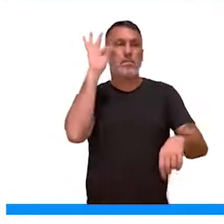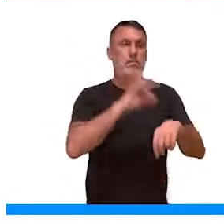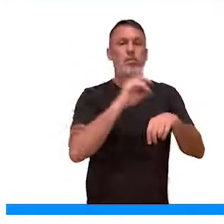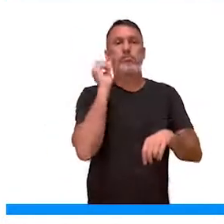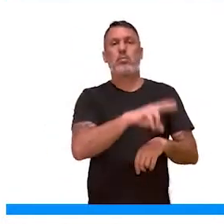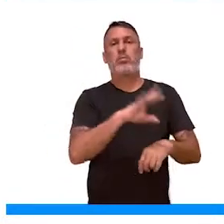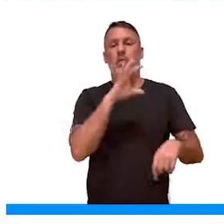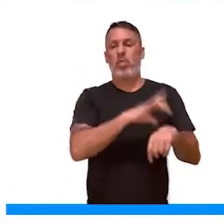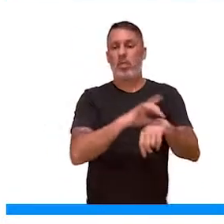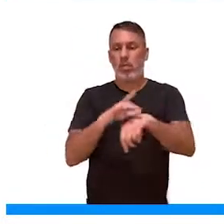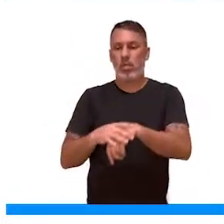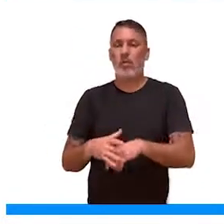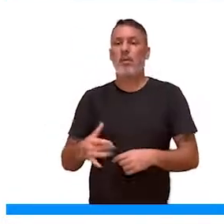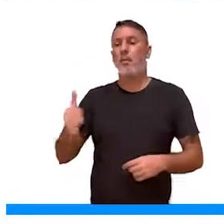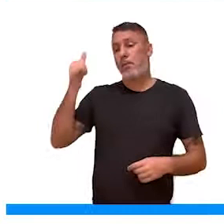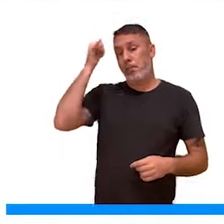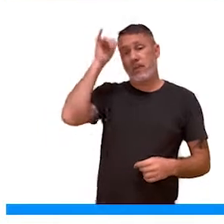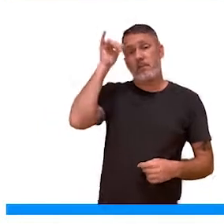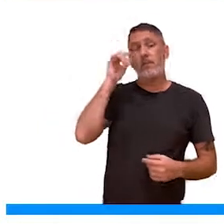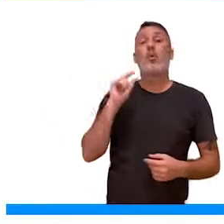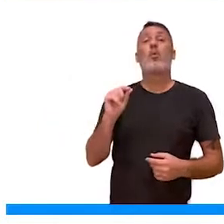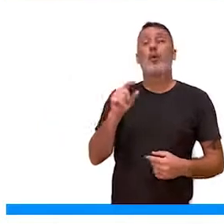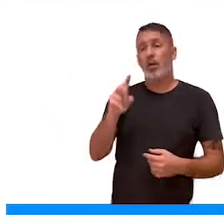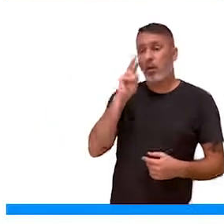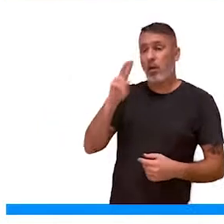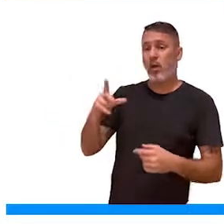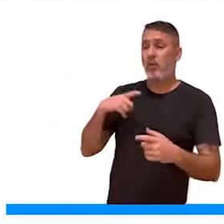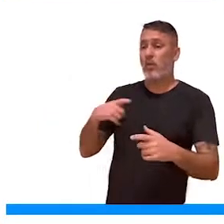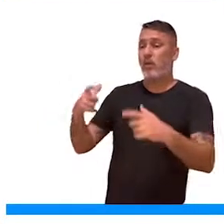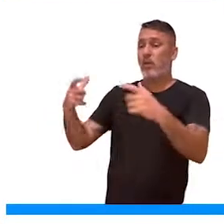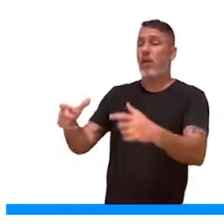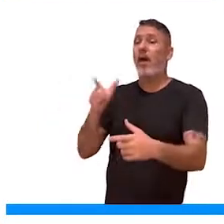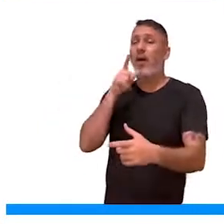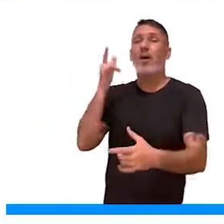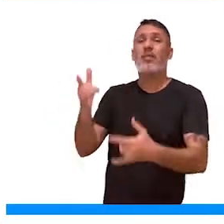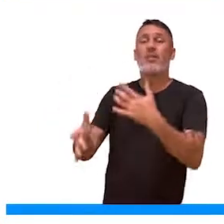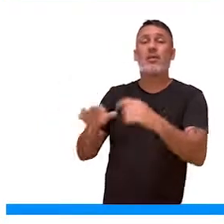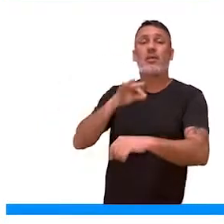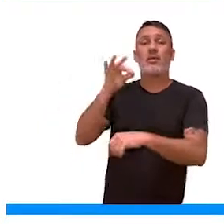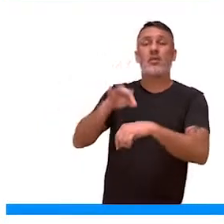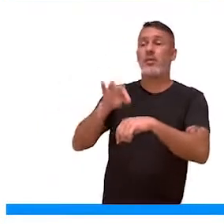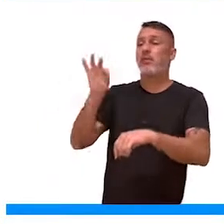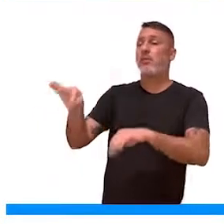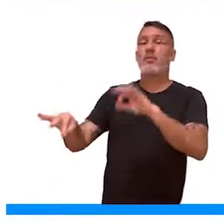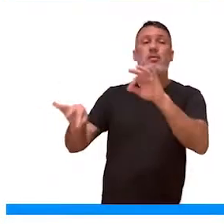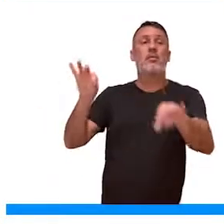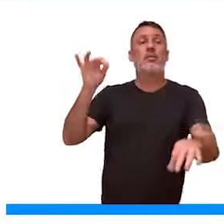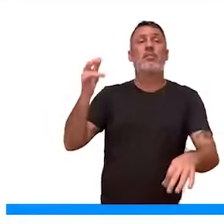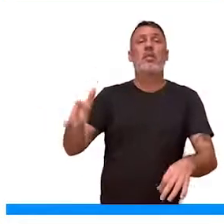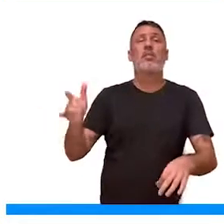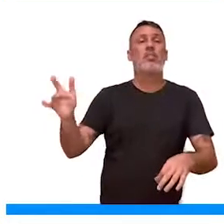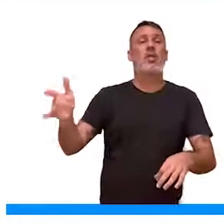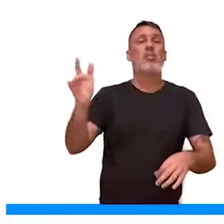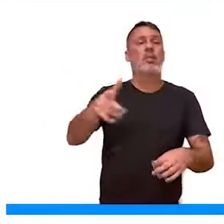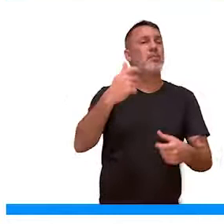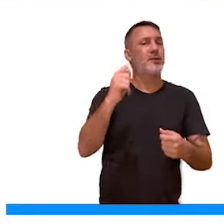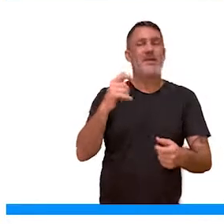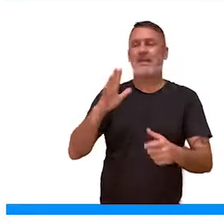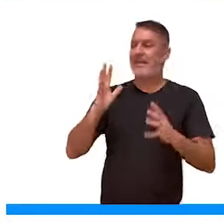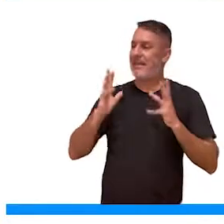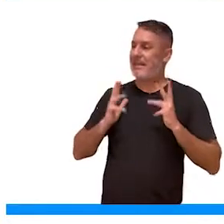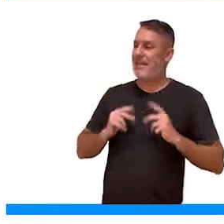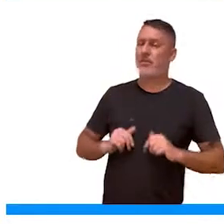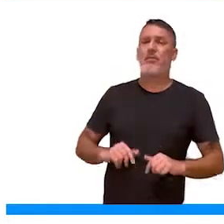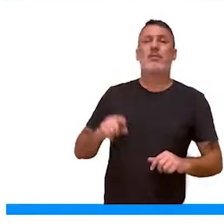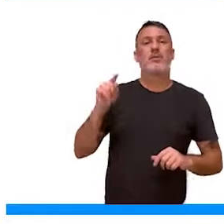principal. A prevenção é eliminar os focos de reprodução do vetor, porque o vírus da dengue, ele tem